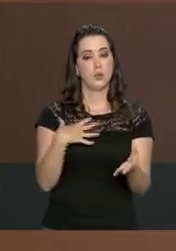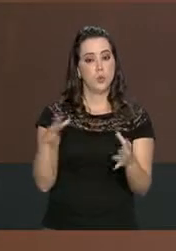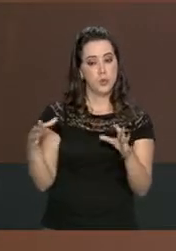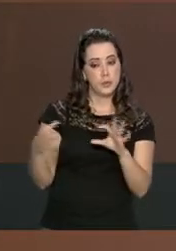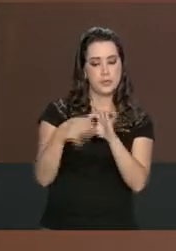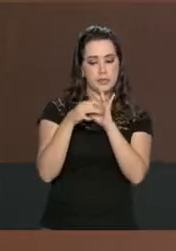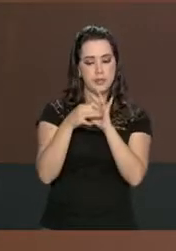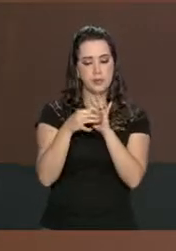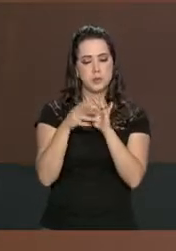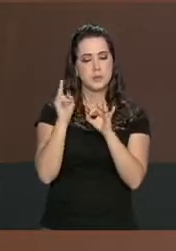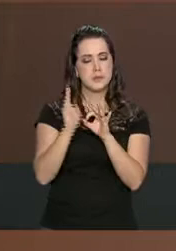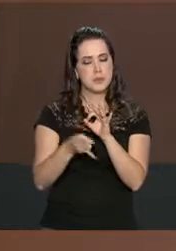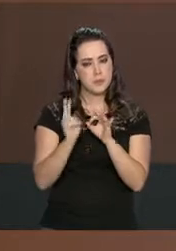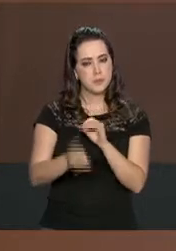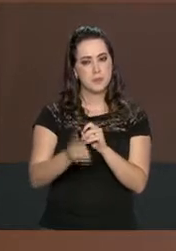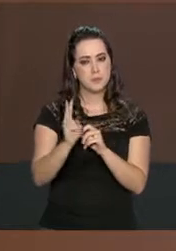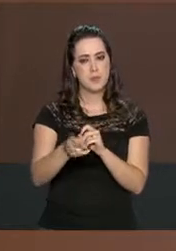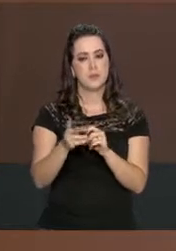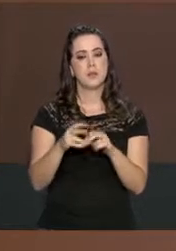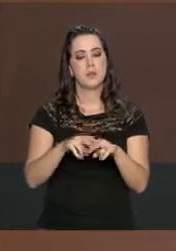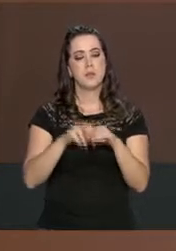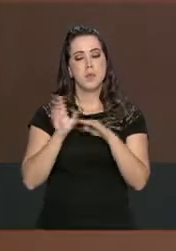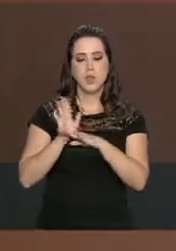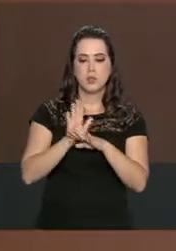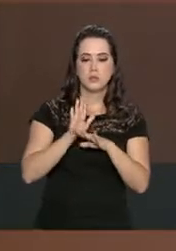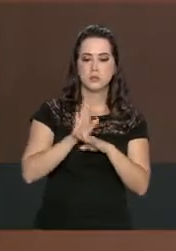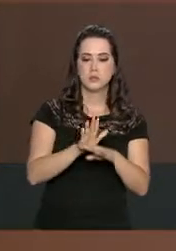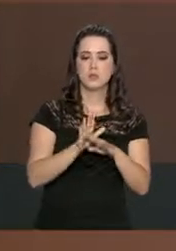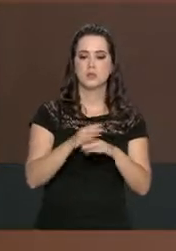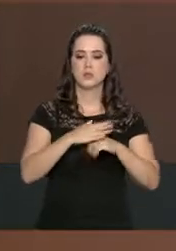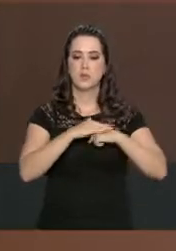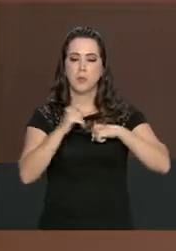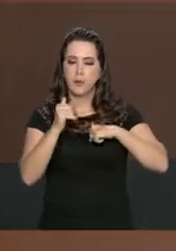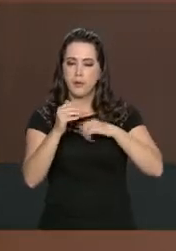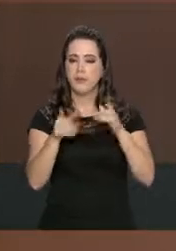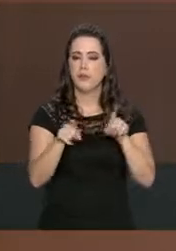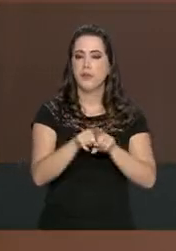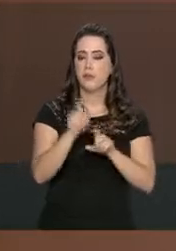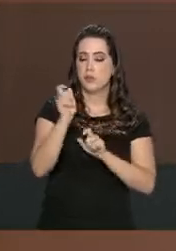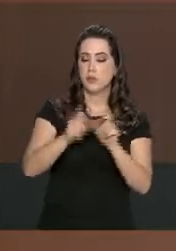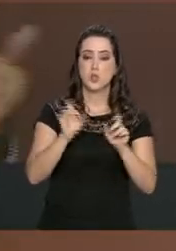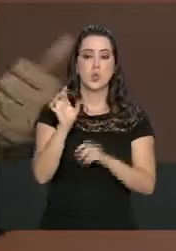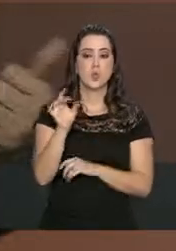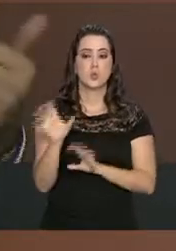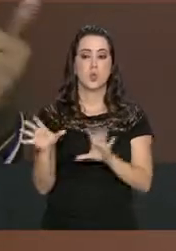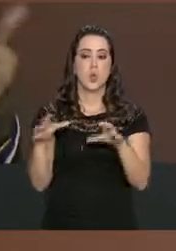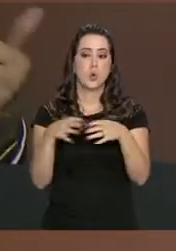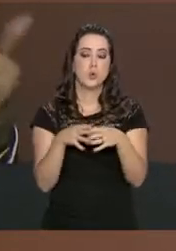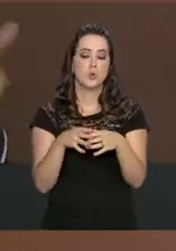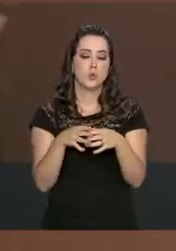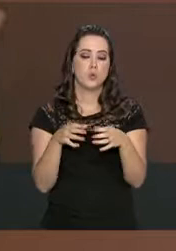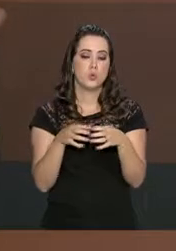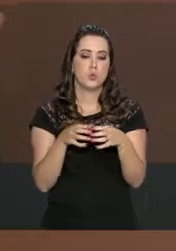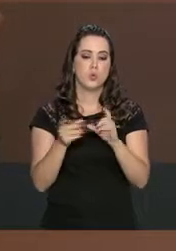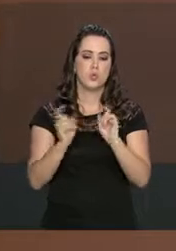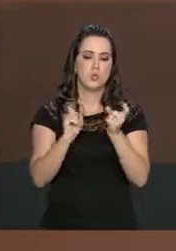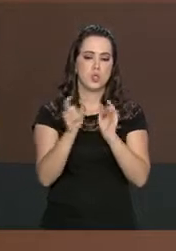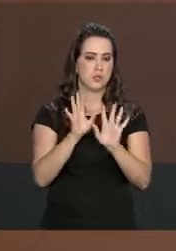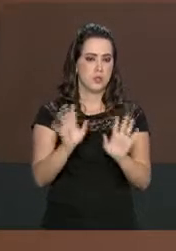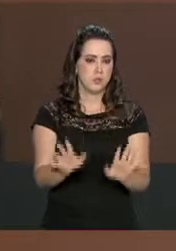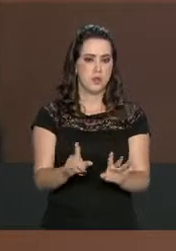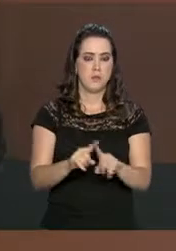Alicerçado, prefeito, alicerçado pelo apoio, pelo amparo, pelo entusiasmo, não apenas dos